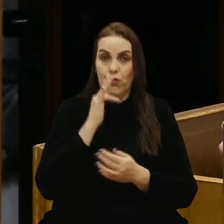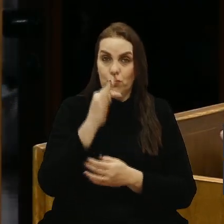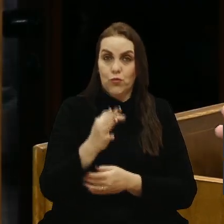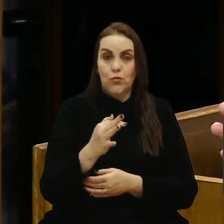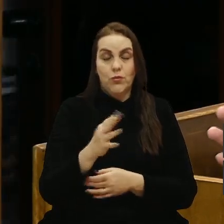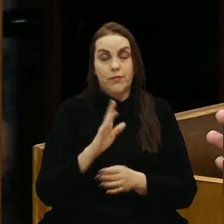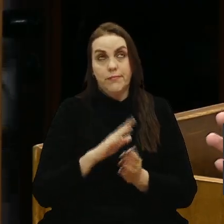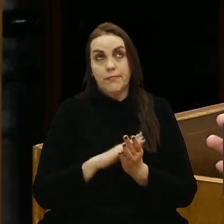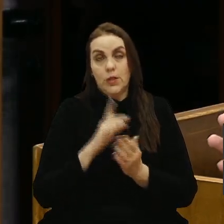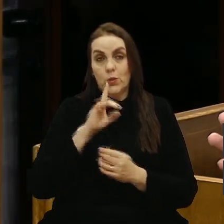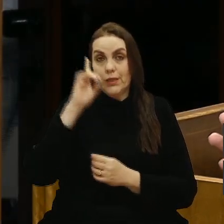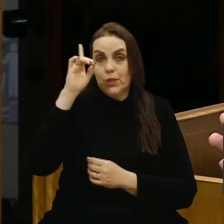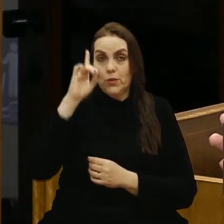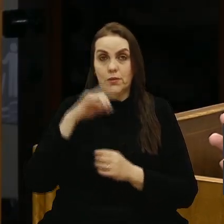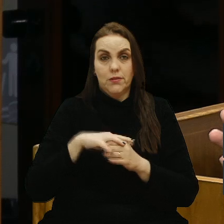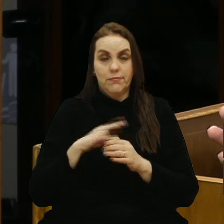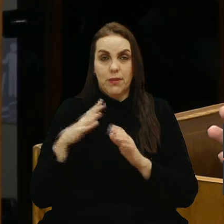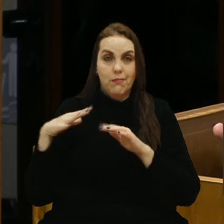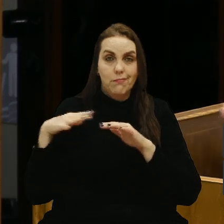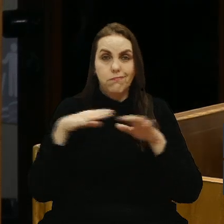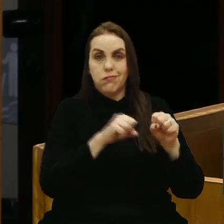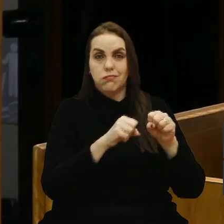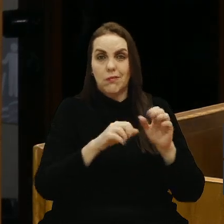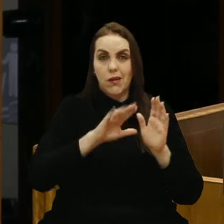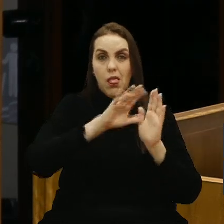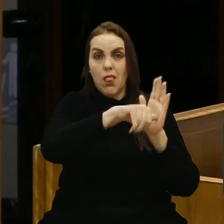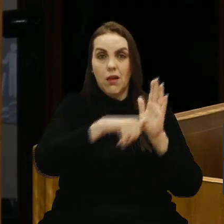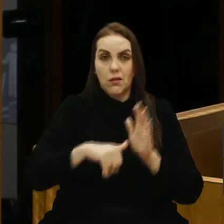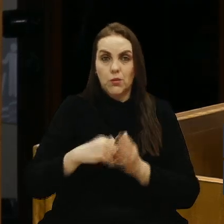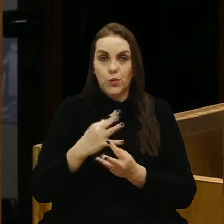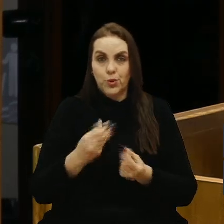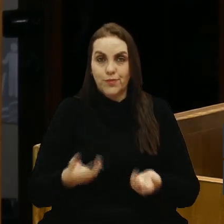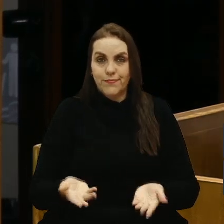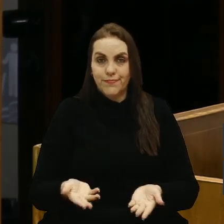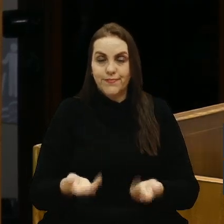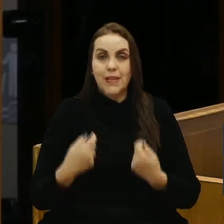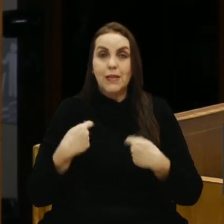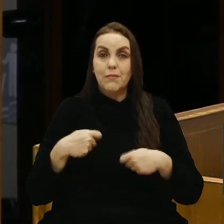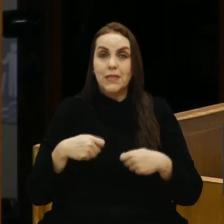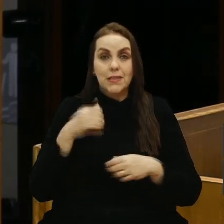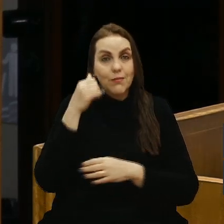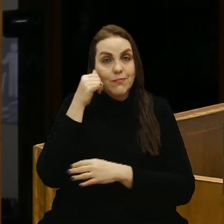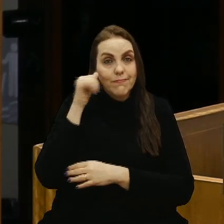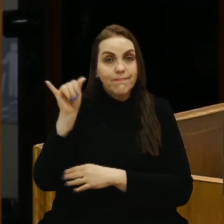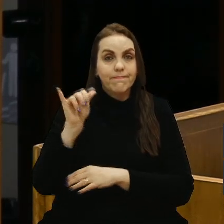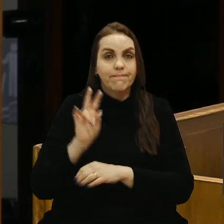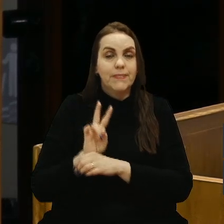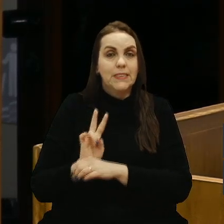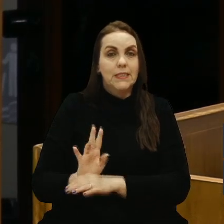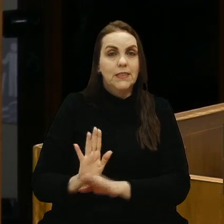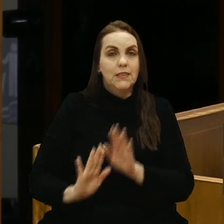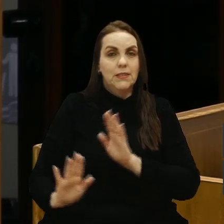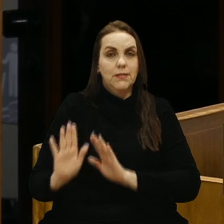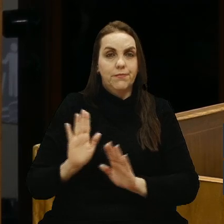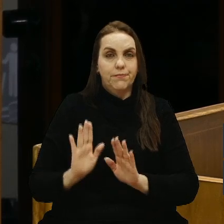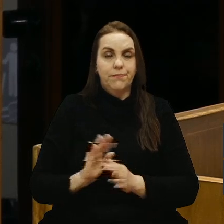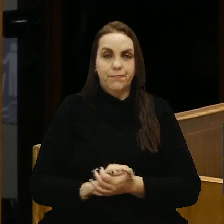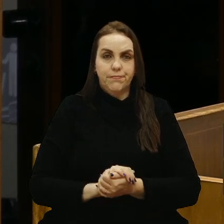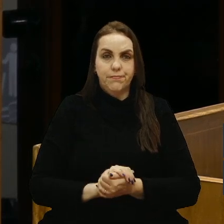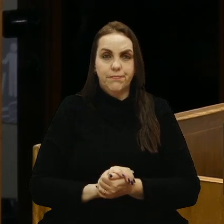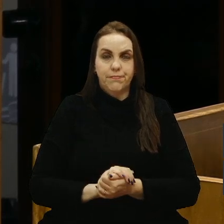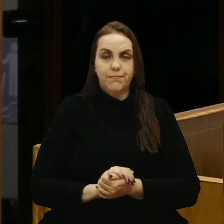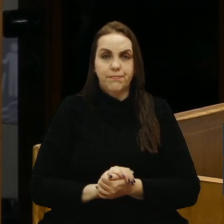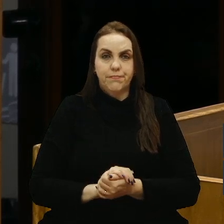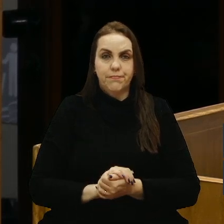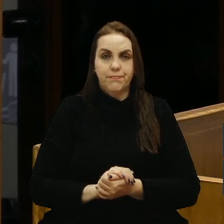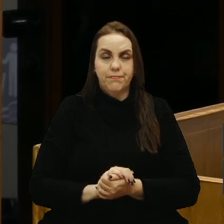Deus o livre, um atentado. Nós precisamos nos prevenir. Já diz o